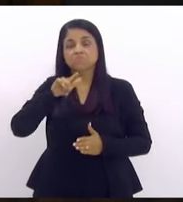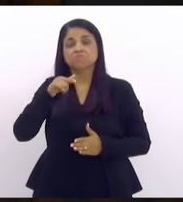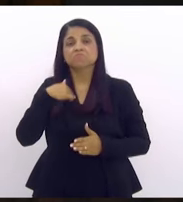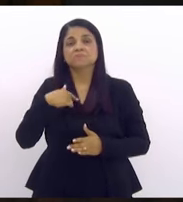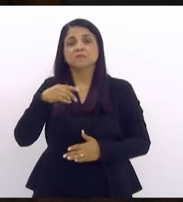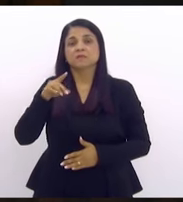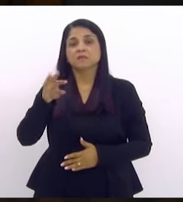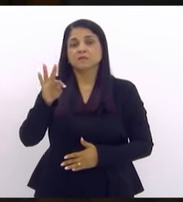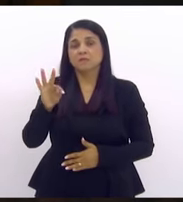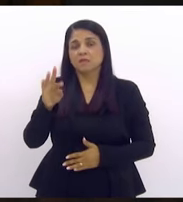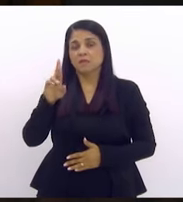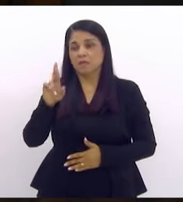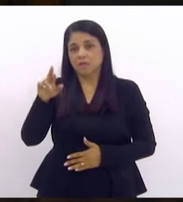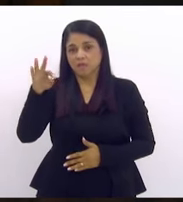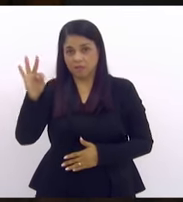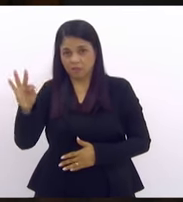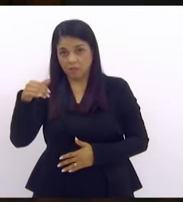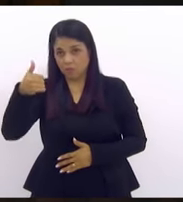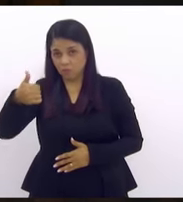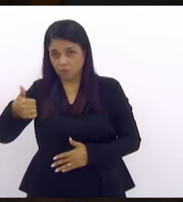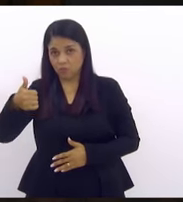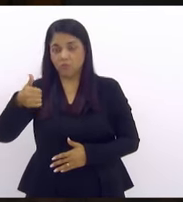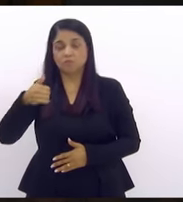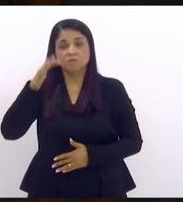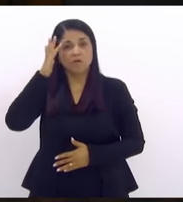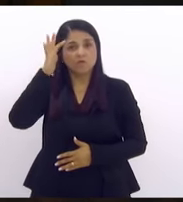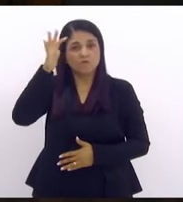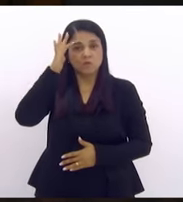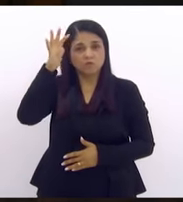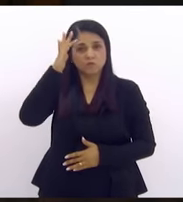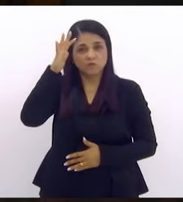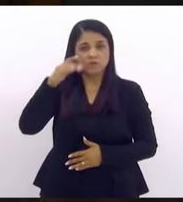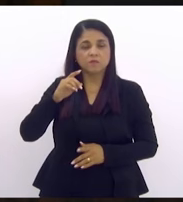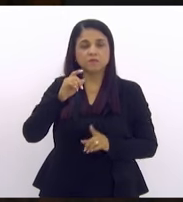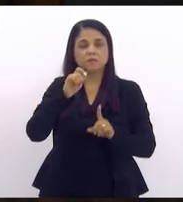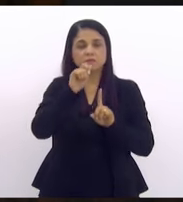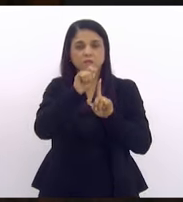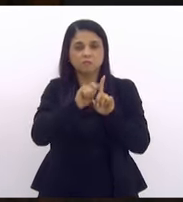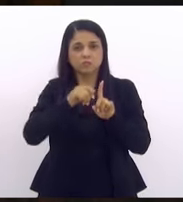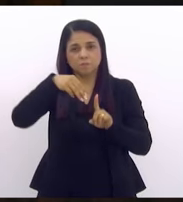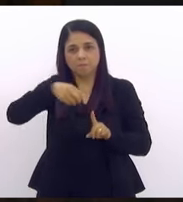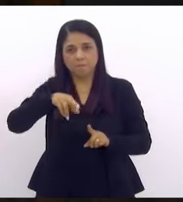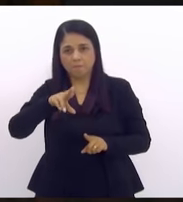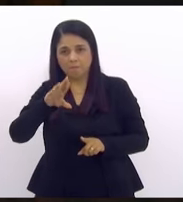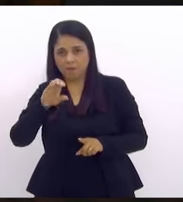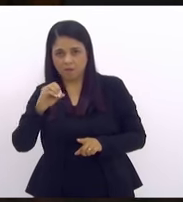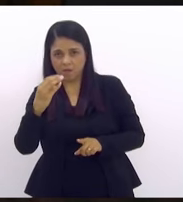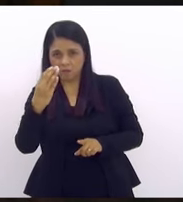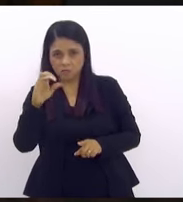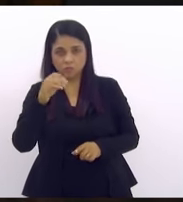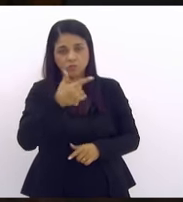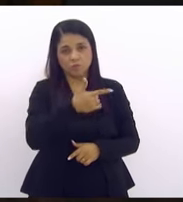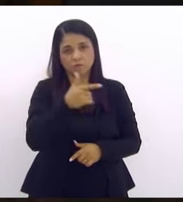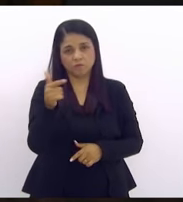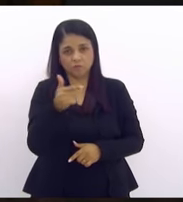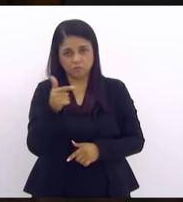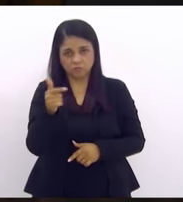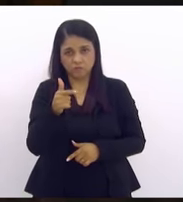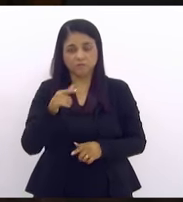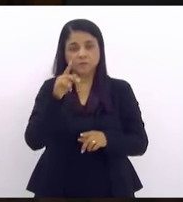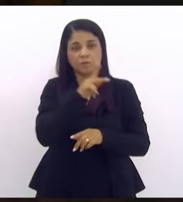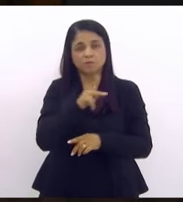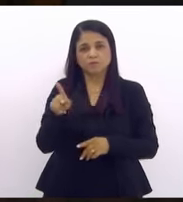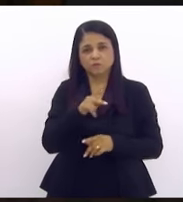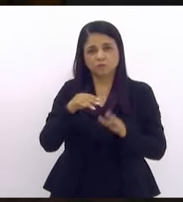trt1 onde leciona filosofia do direito desde março de 2022 é professor do